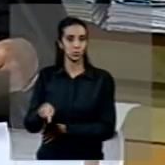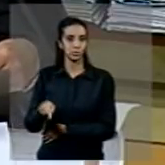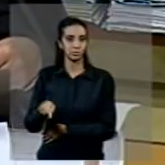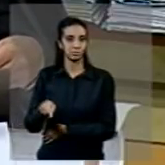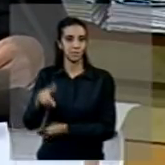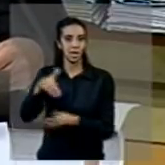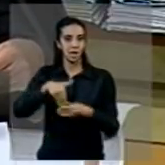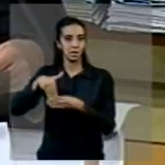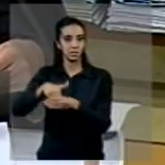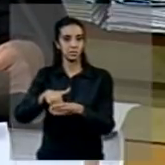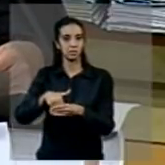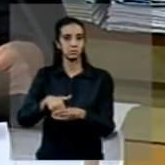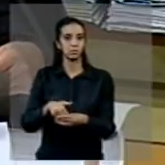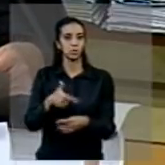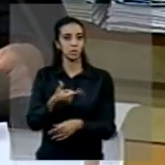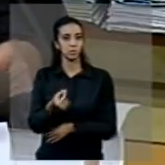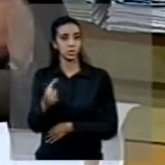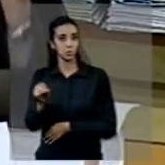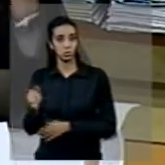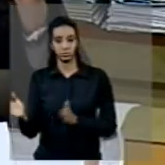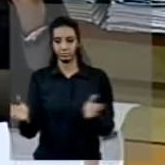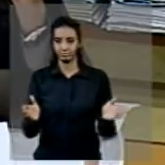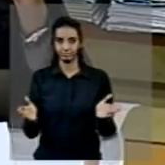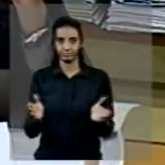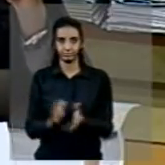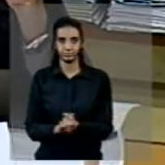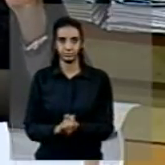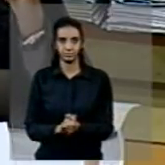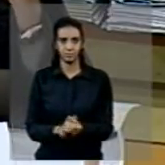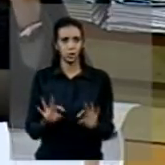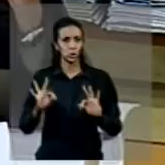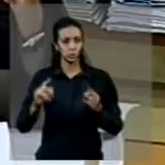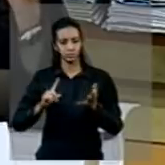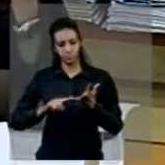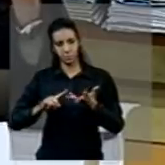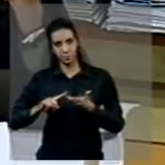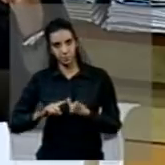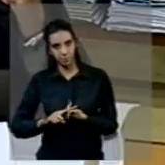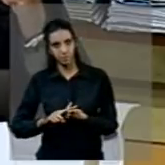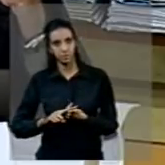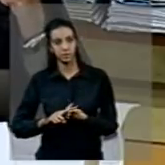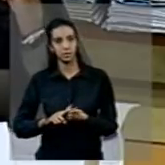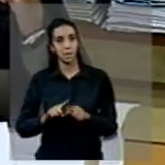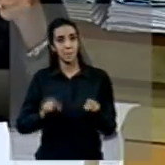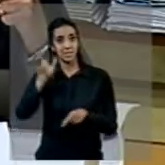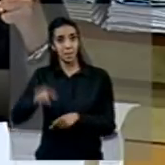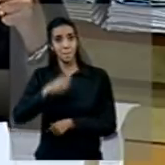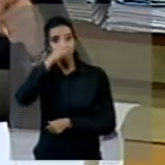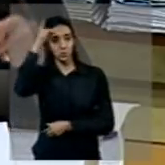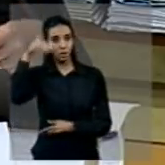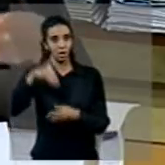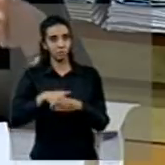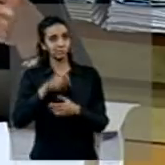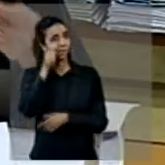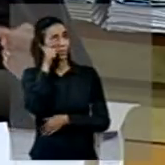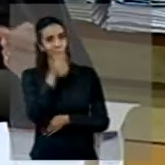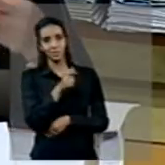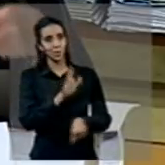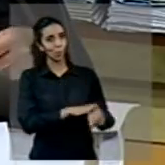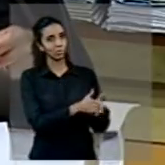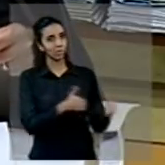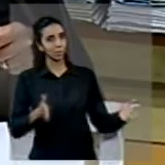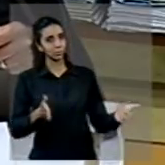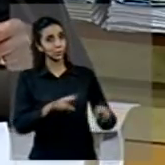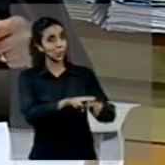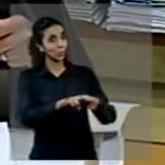de 2018. Em todos esses casos, a desatenção do eleitor aos prazos